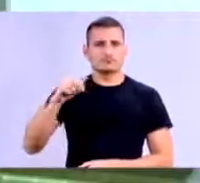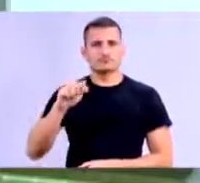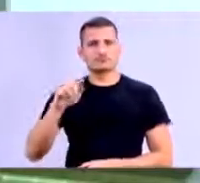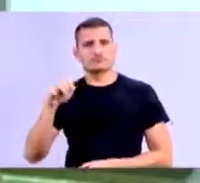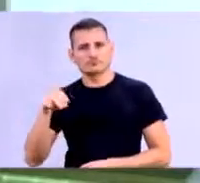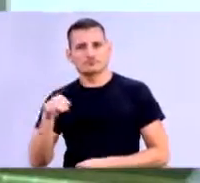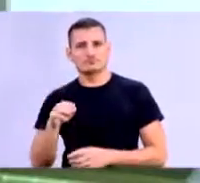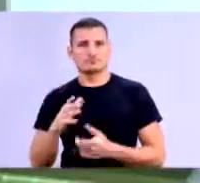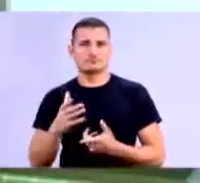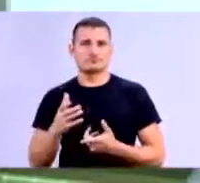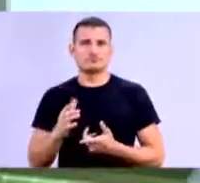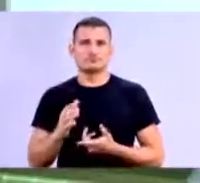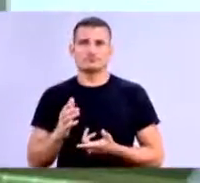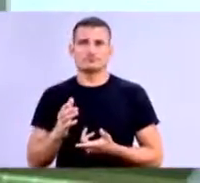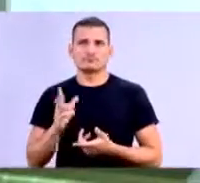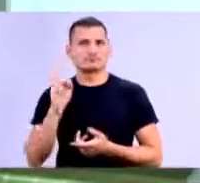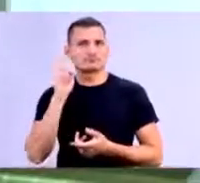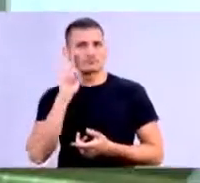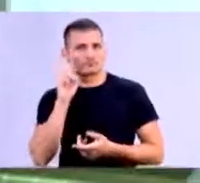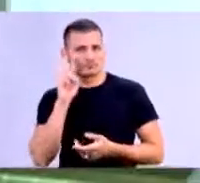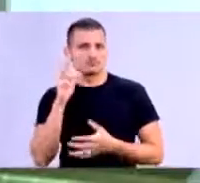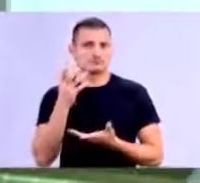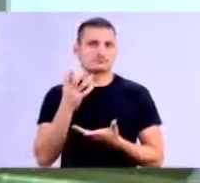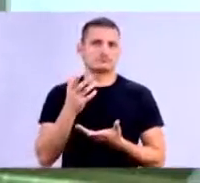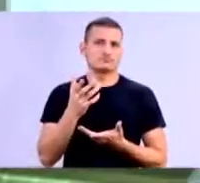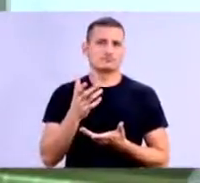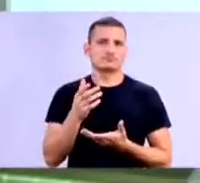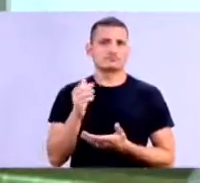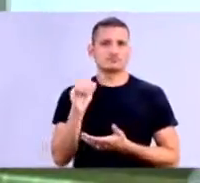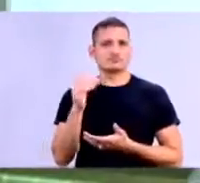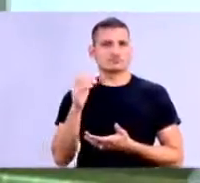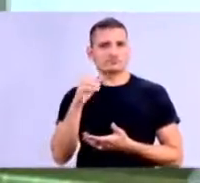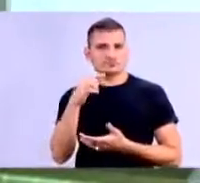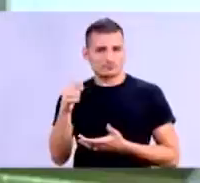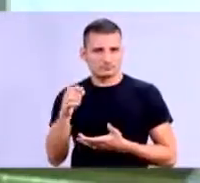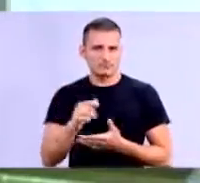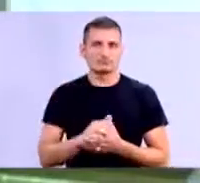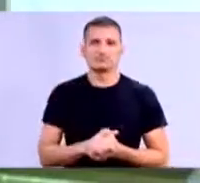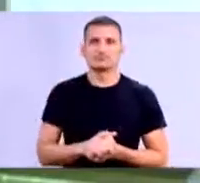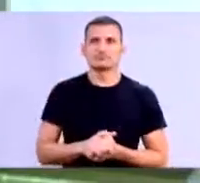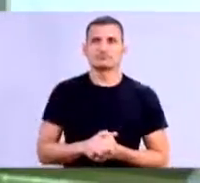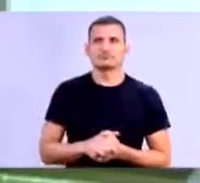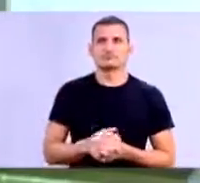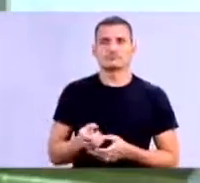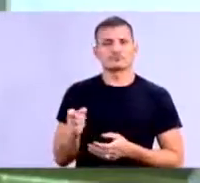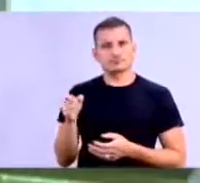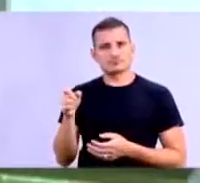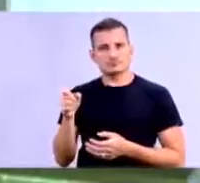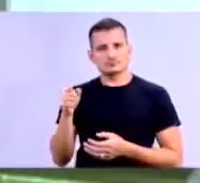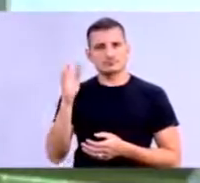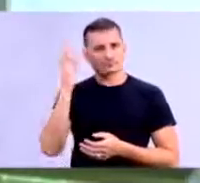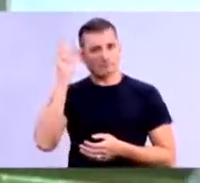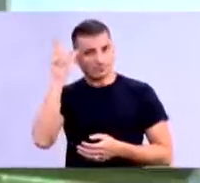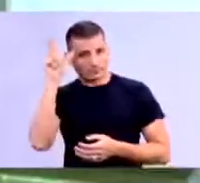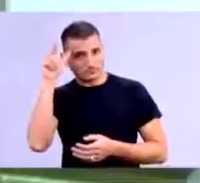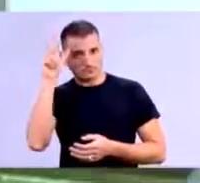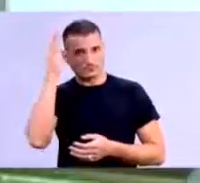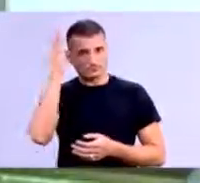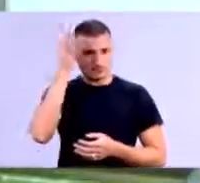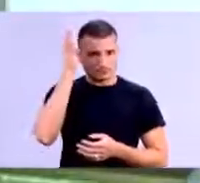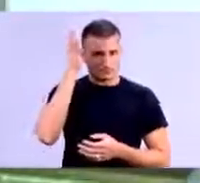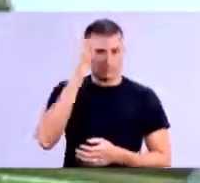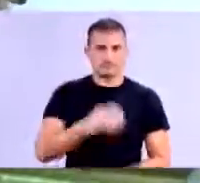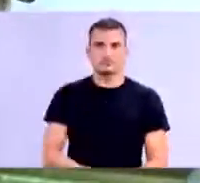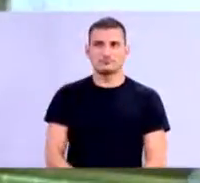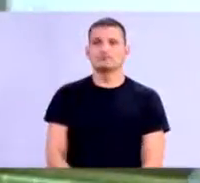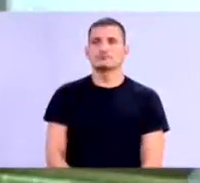apresentando, vivendo uma determinada ação, vivendo uma determinada situação. Nesse caso, o burro, o cavalo e o burro, o cavalo